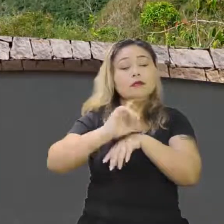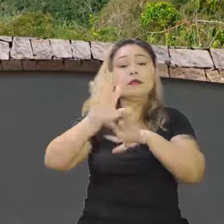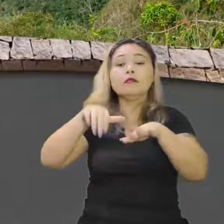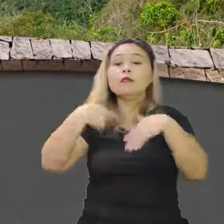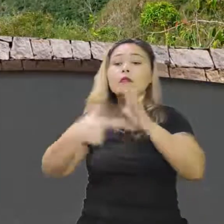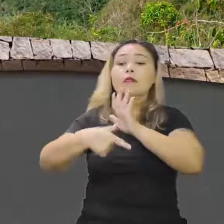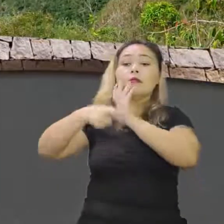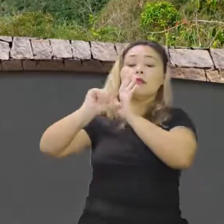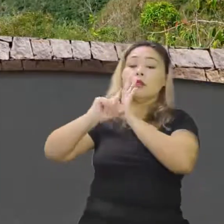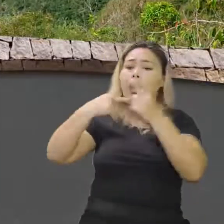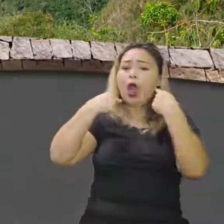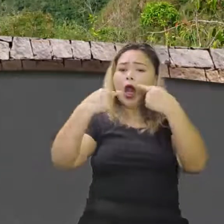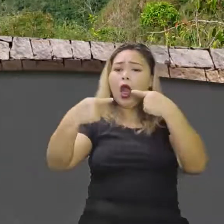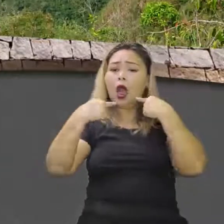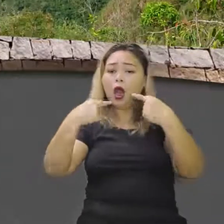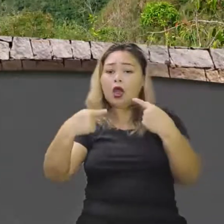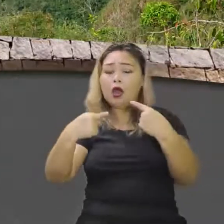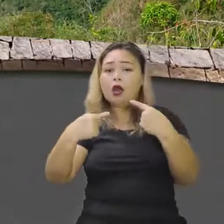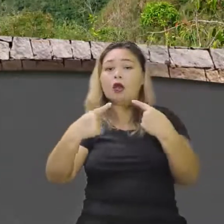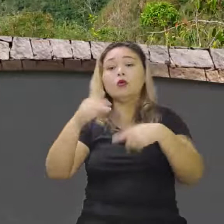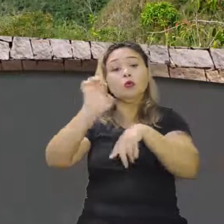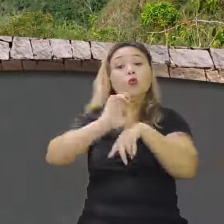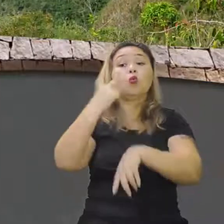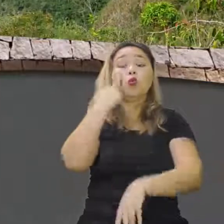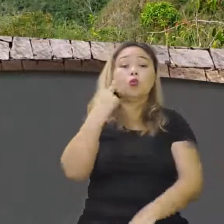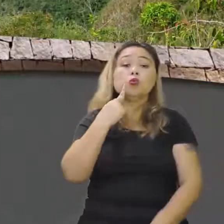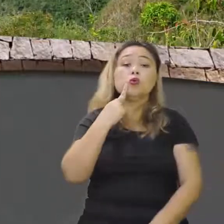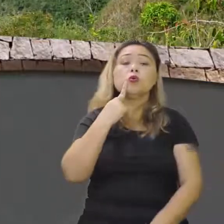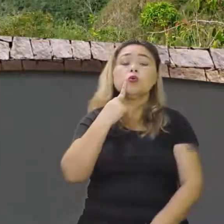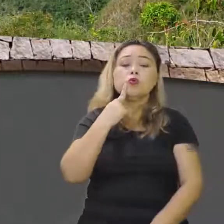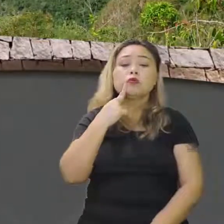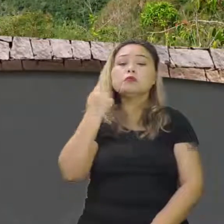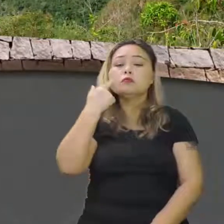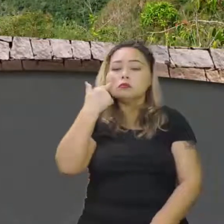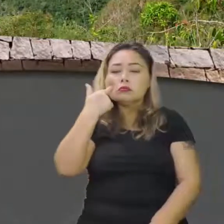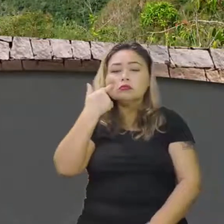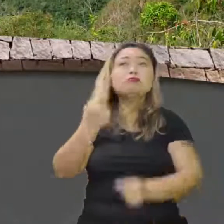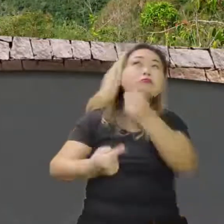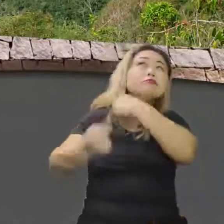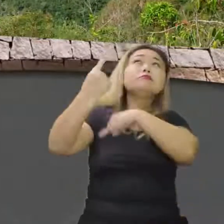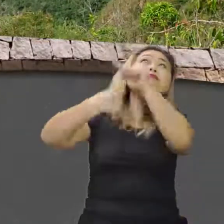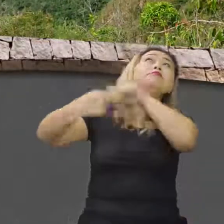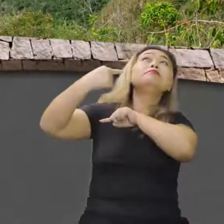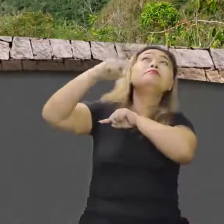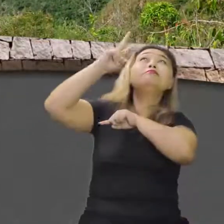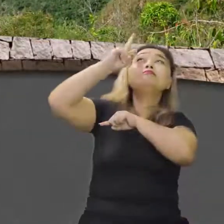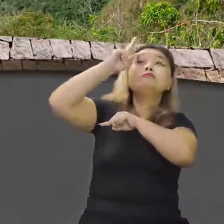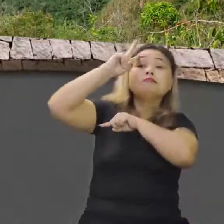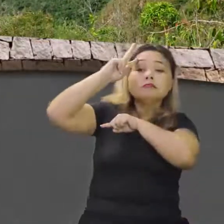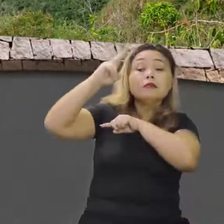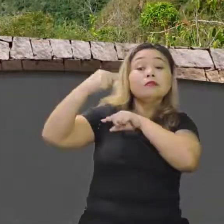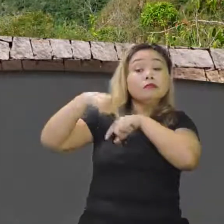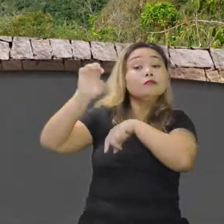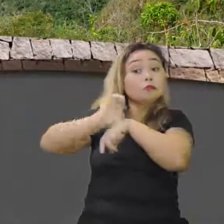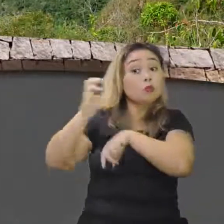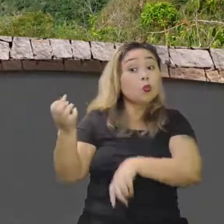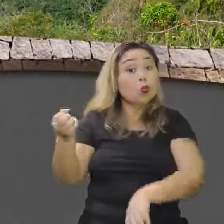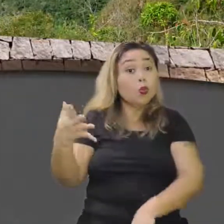Portanto, antes de criticar o Estado de Rondônia, olhe as origens. Nós somos um Estado